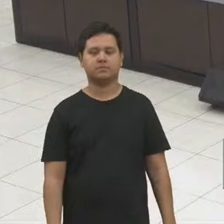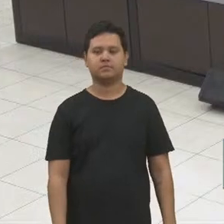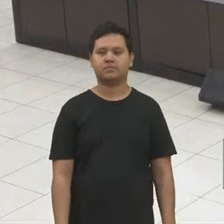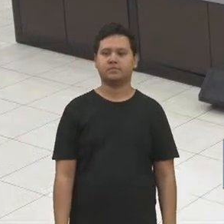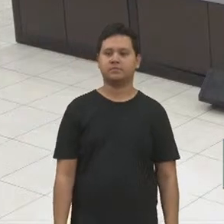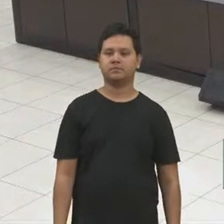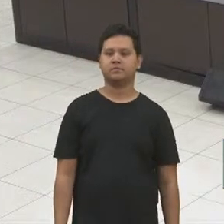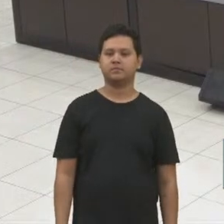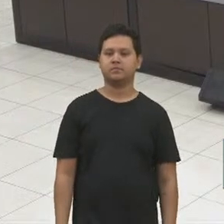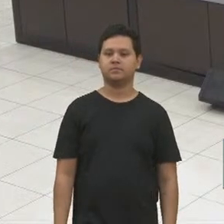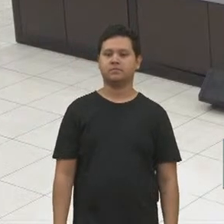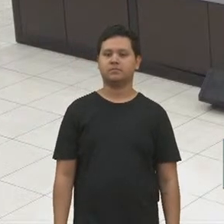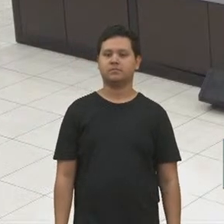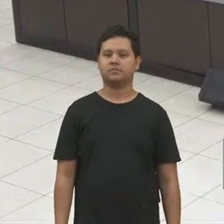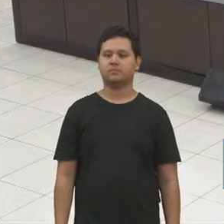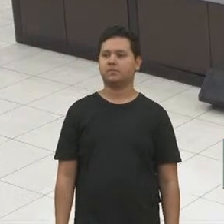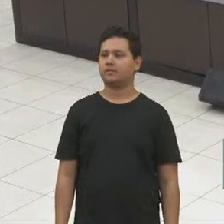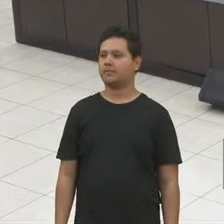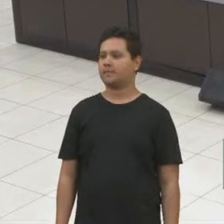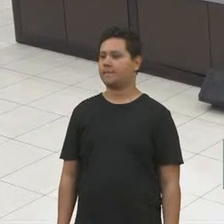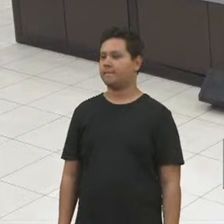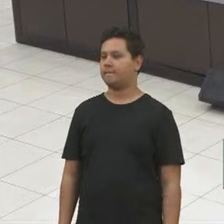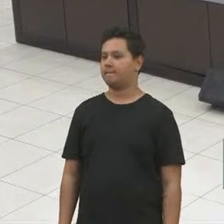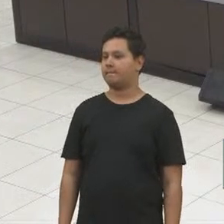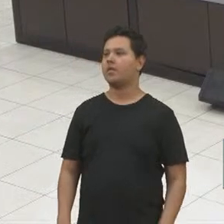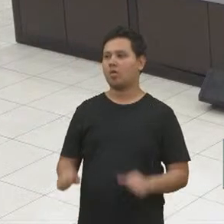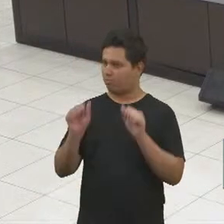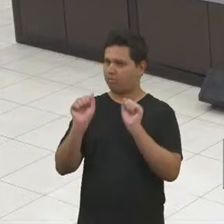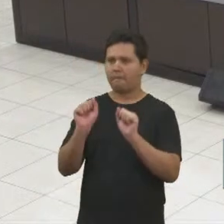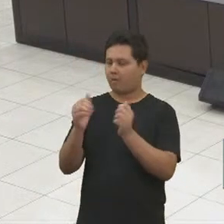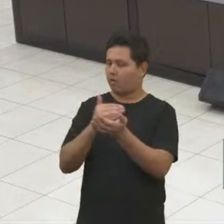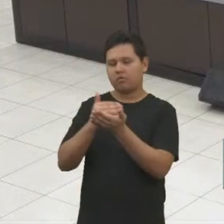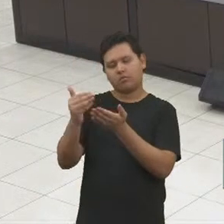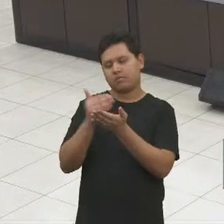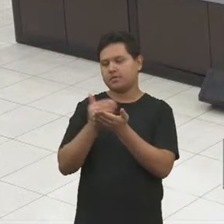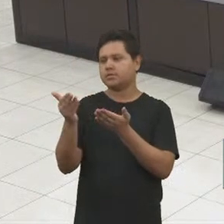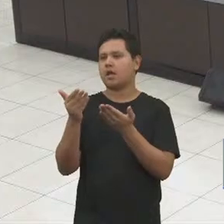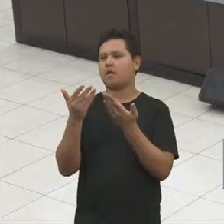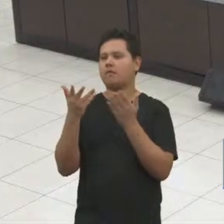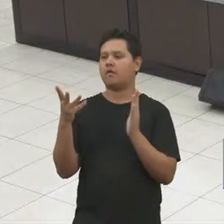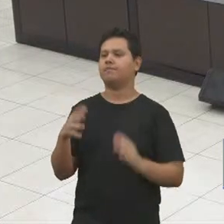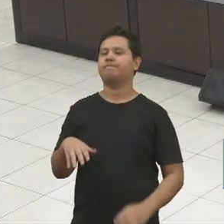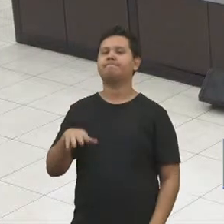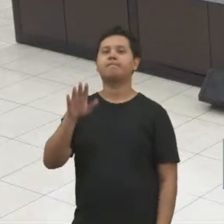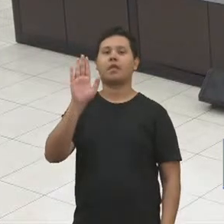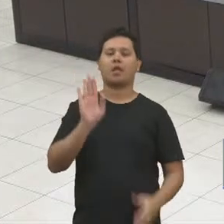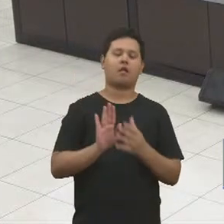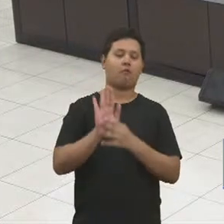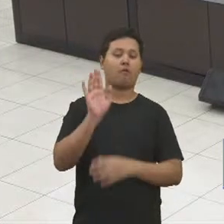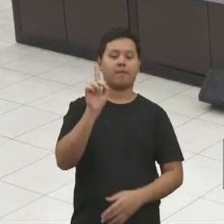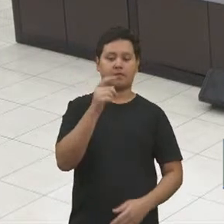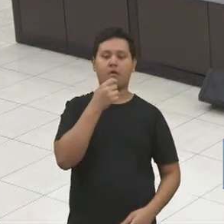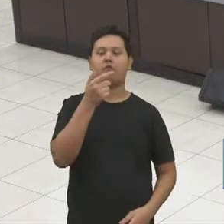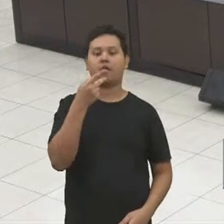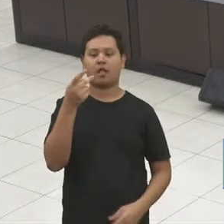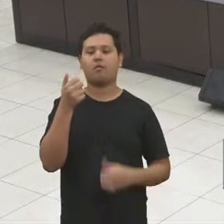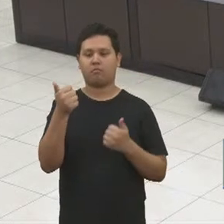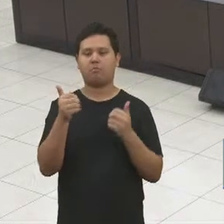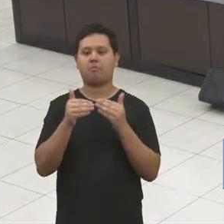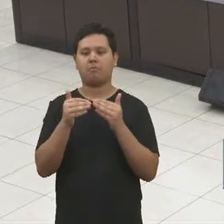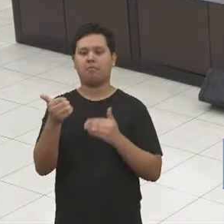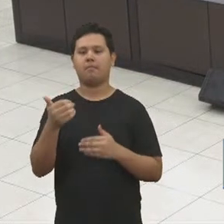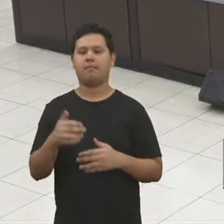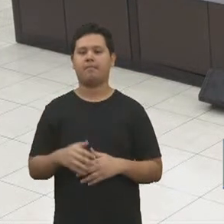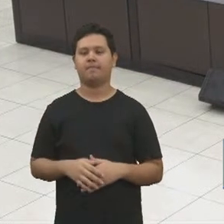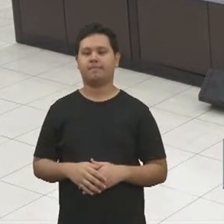Está aberta a inscrição dos vereadores que vão falar? Está aberto. Quem quiser começar, pode começar. Eu vou começar. Pode porque ser. se eu não falar, os demais não vão